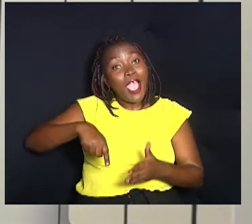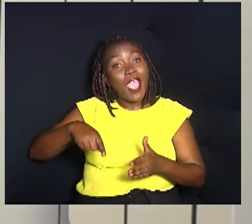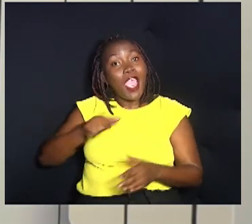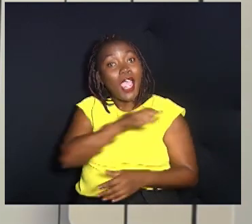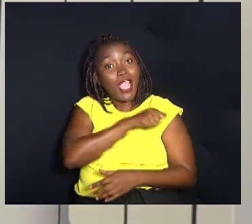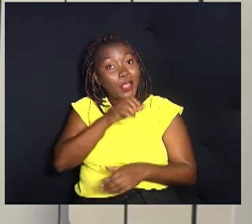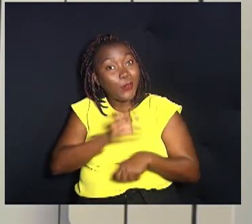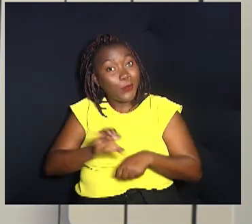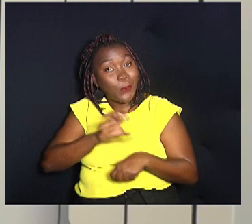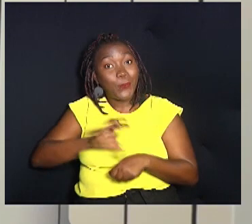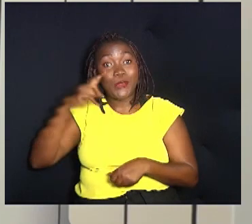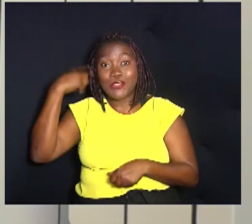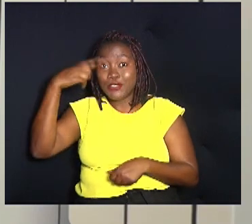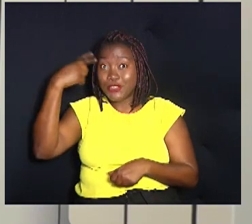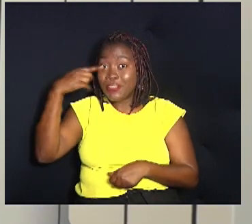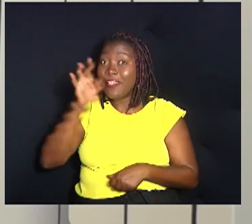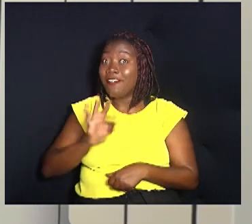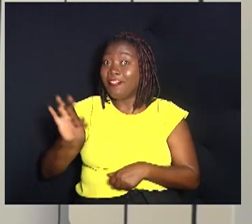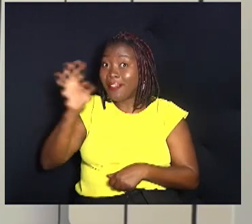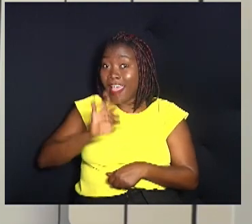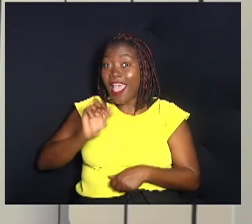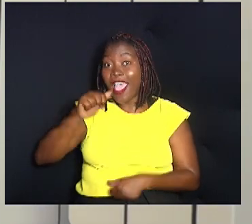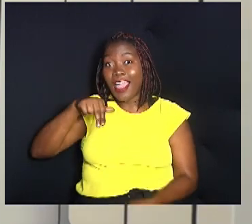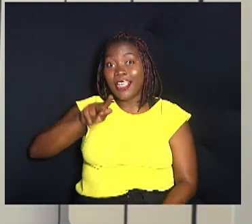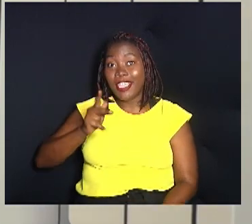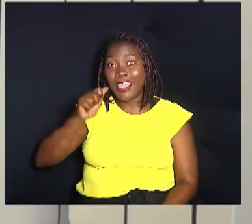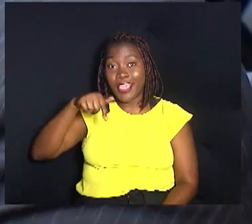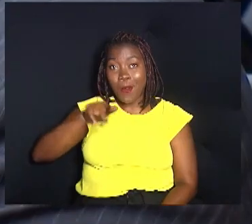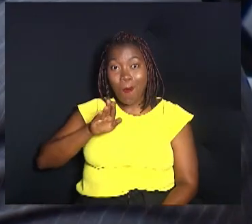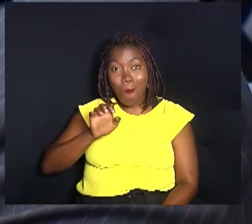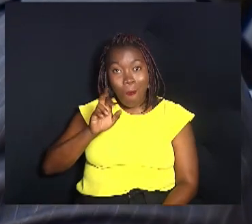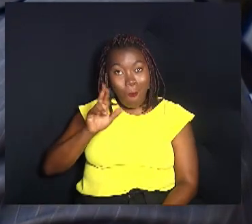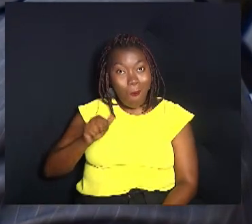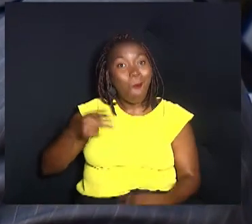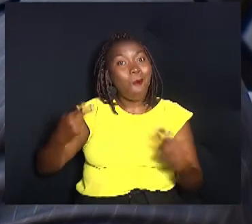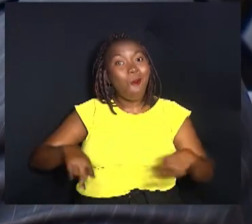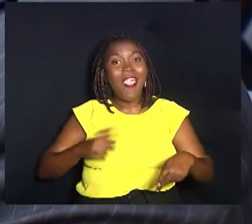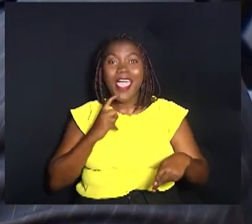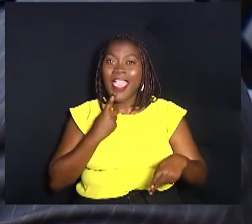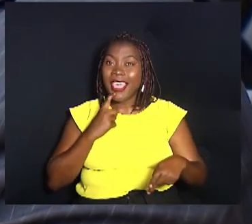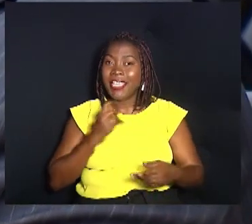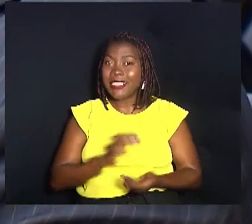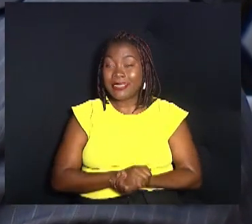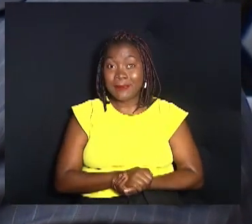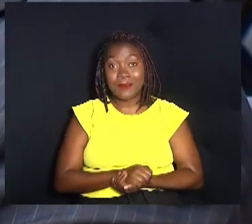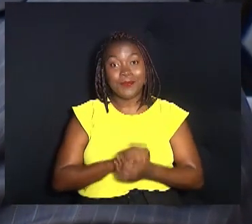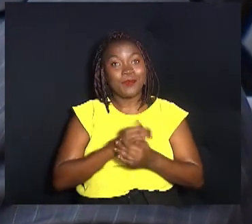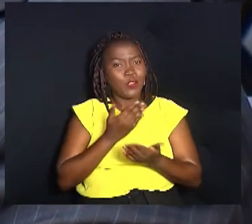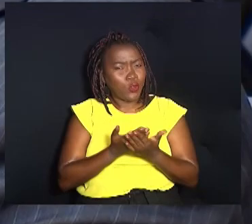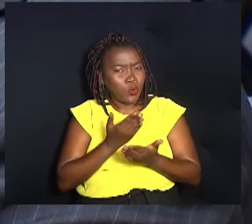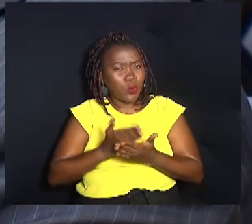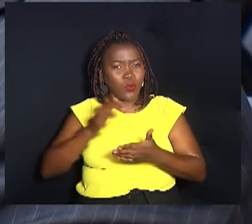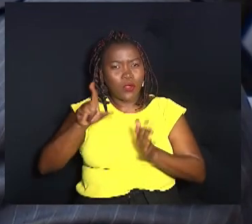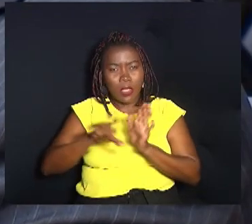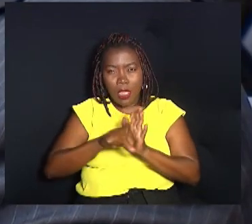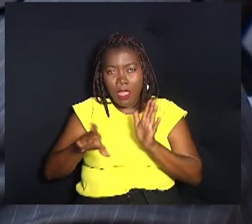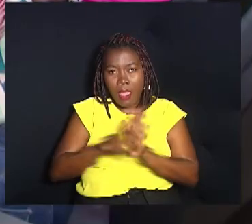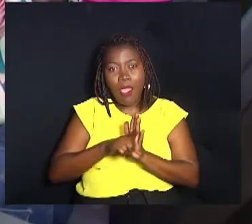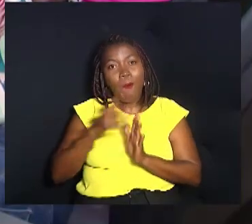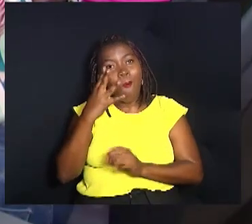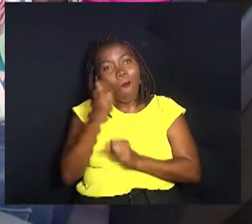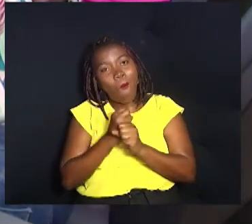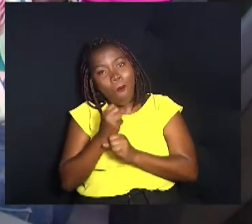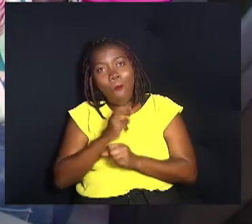do curso de Direito da Faculdade Anhanguera de Campinas. Estudar as leis por 4 ou 5